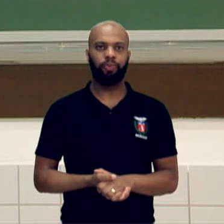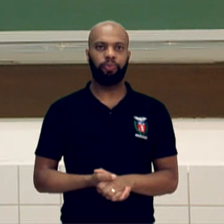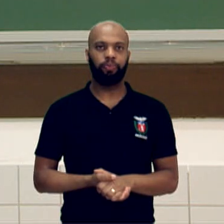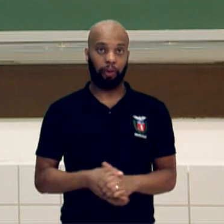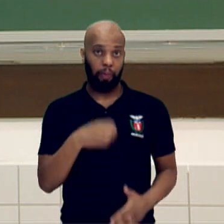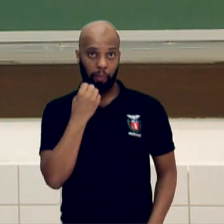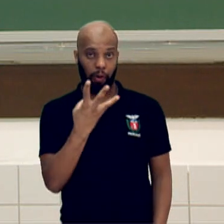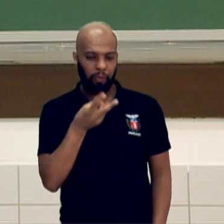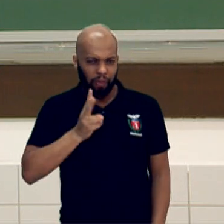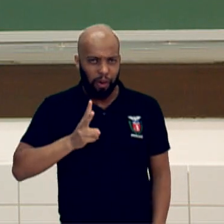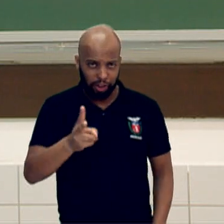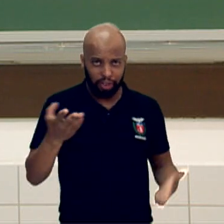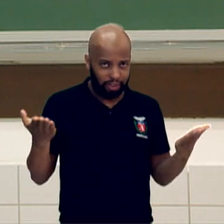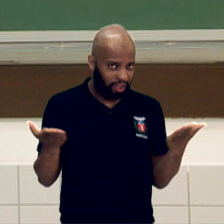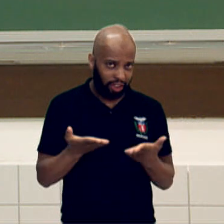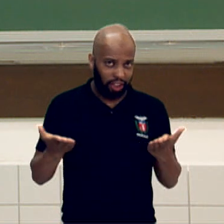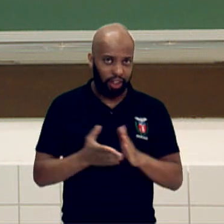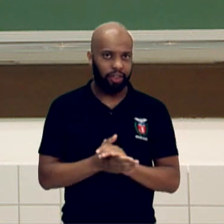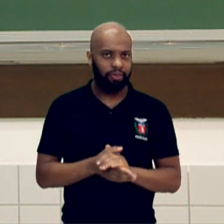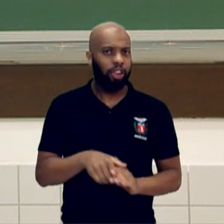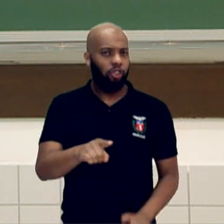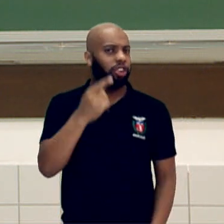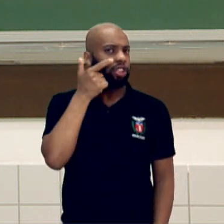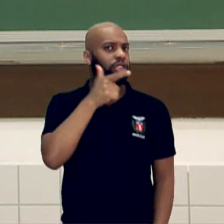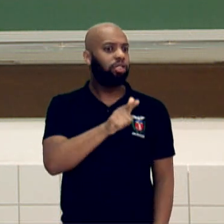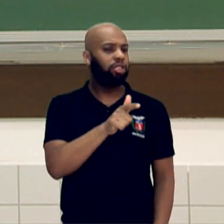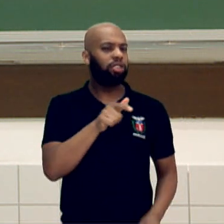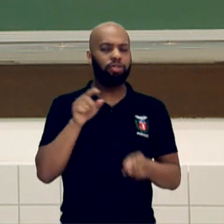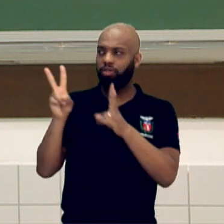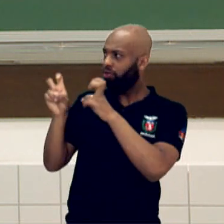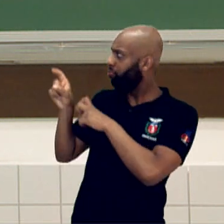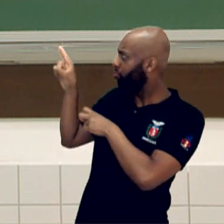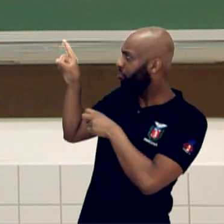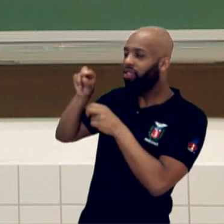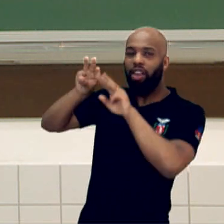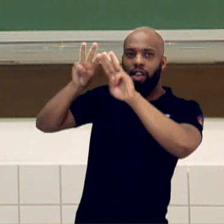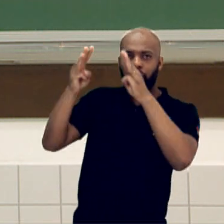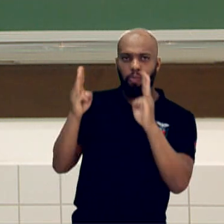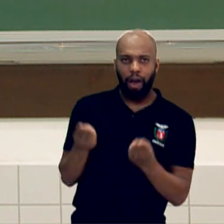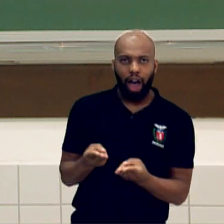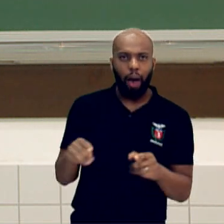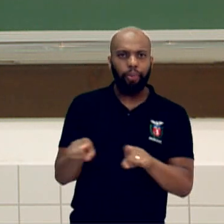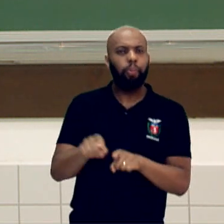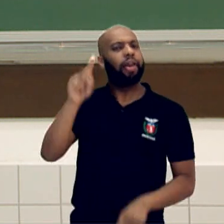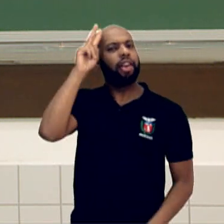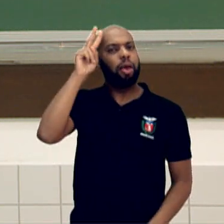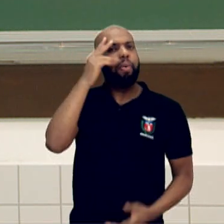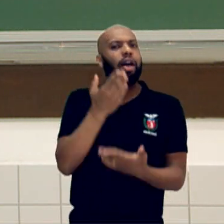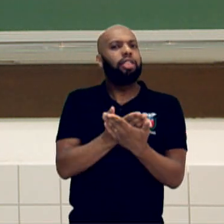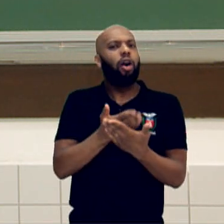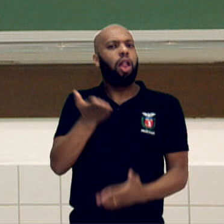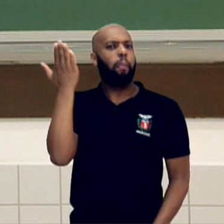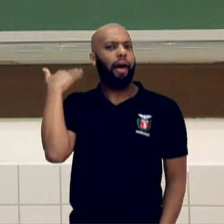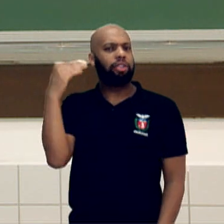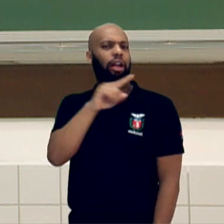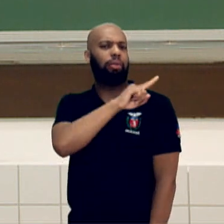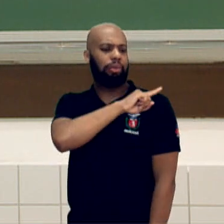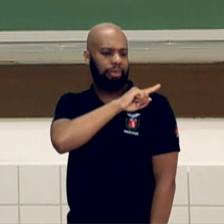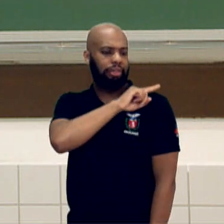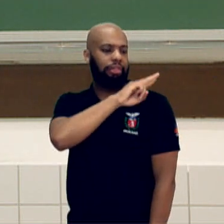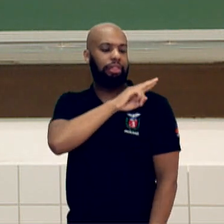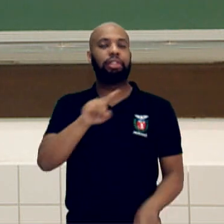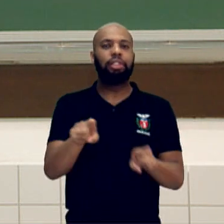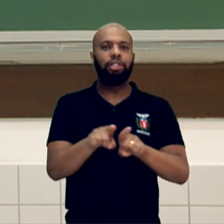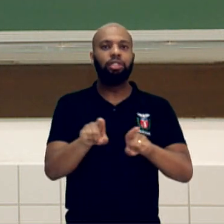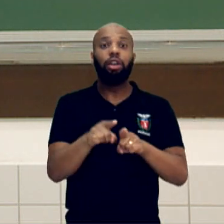Bueno, seguimos aqui então. Conseguir observar no mapa, lembrar das aulas passadas, da primeira, segunda série, e lembrar que